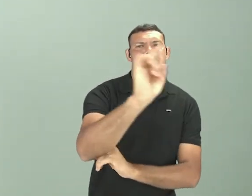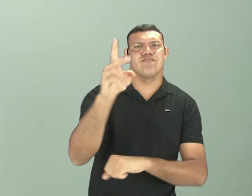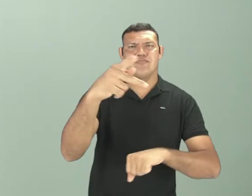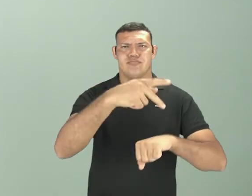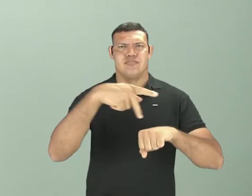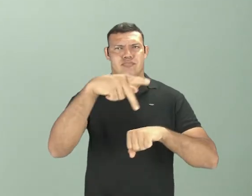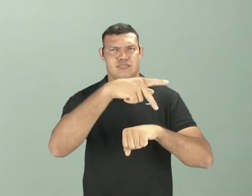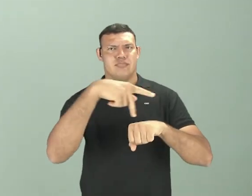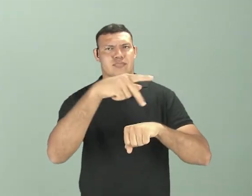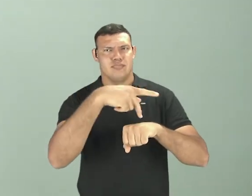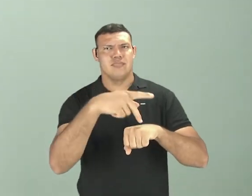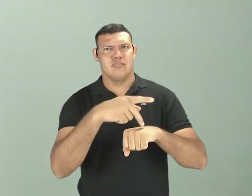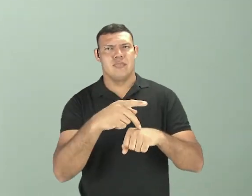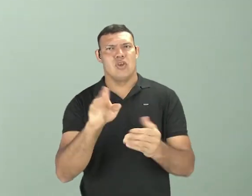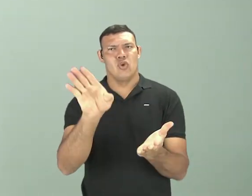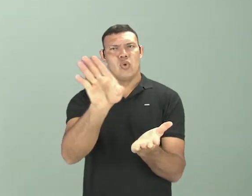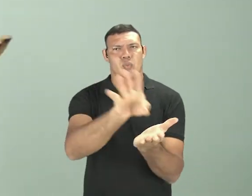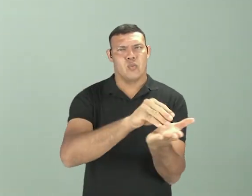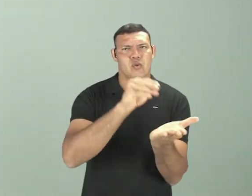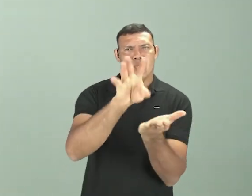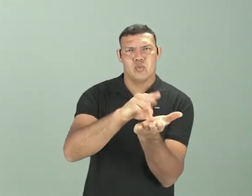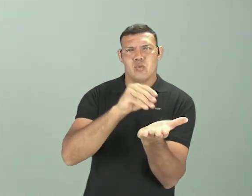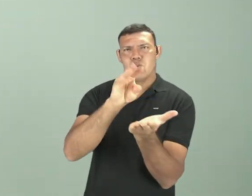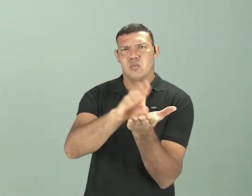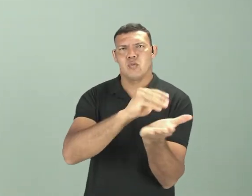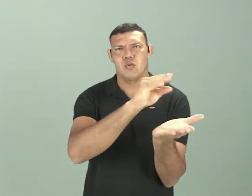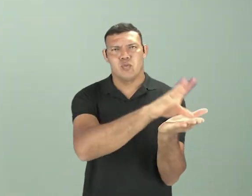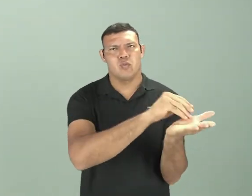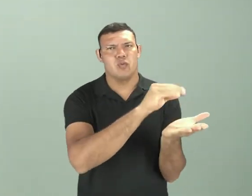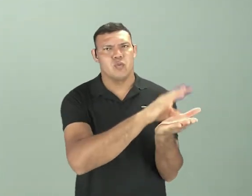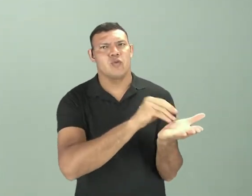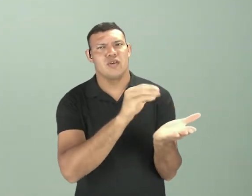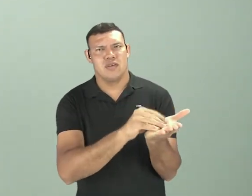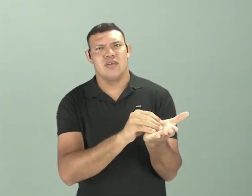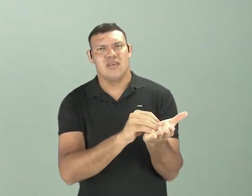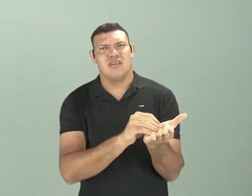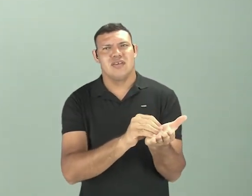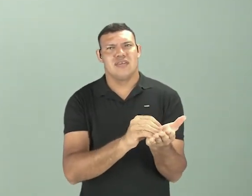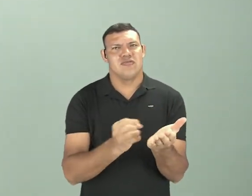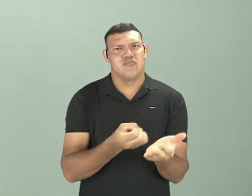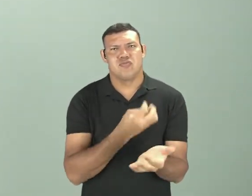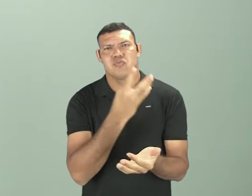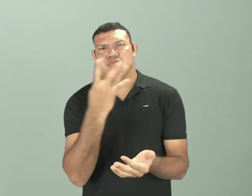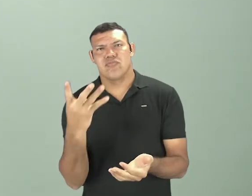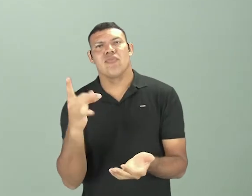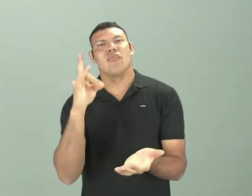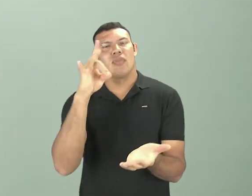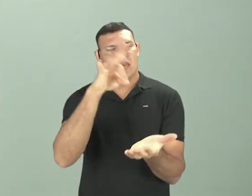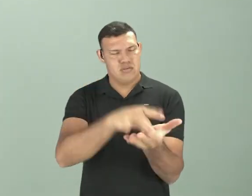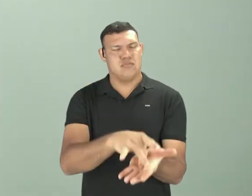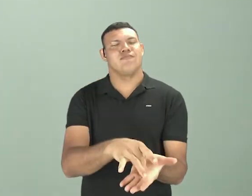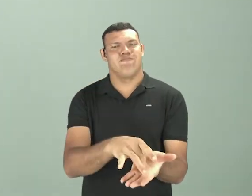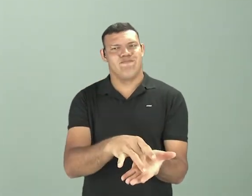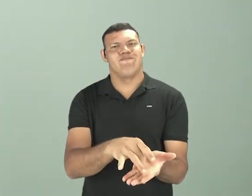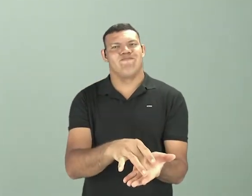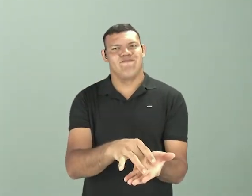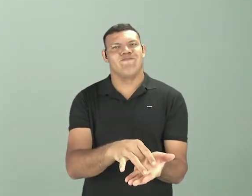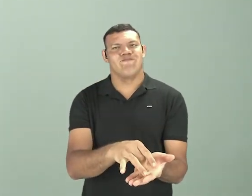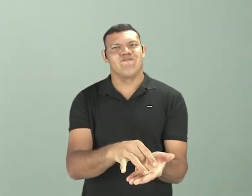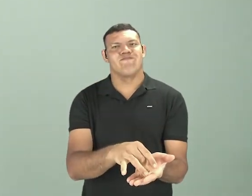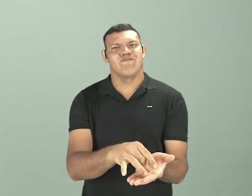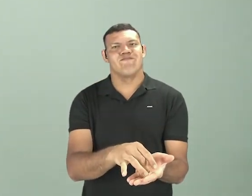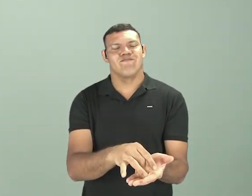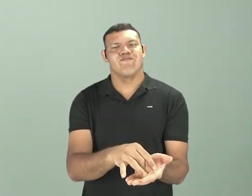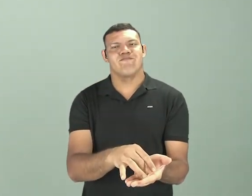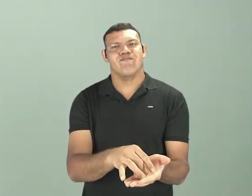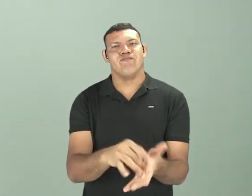dinheiro emitido, impresso, ele não pode passar a quantidade desse valor real, né? Então o encilamento ele causa aí uma grande